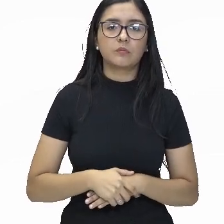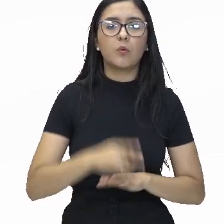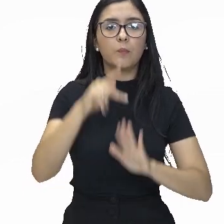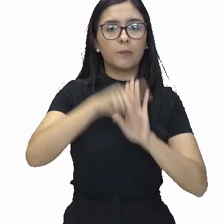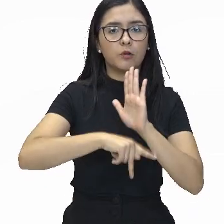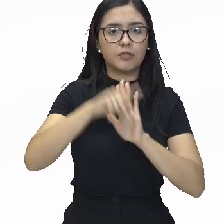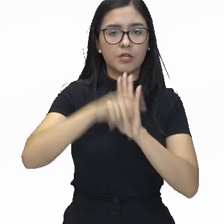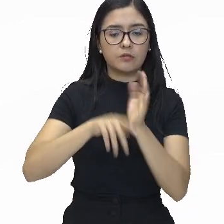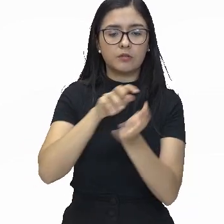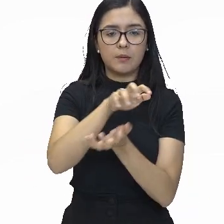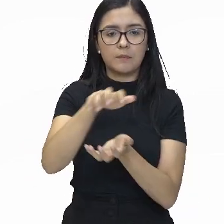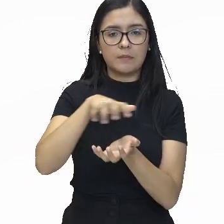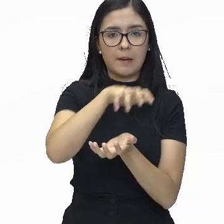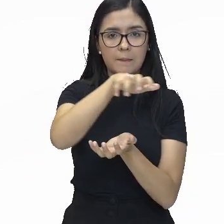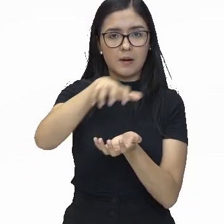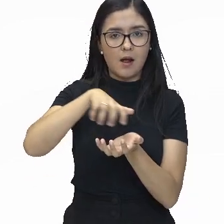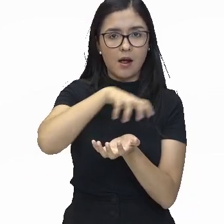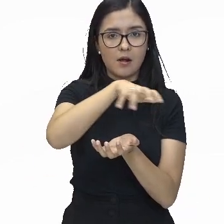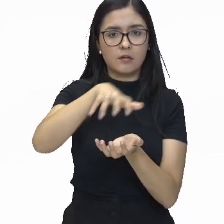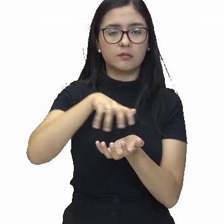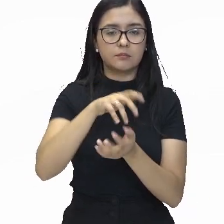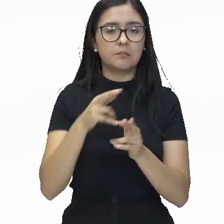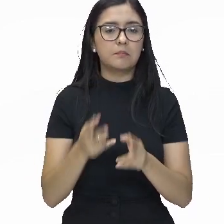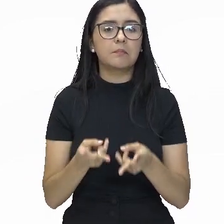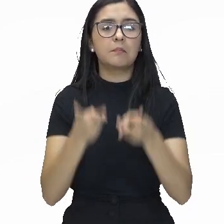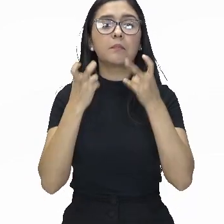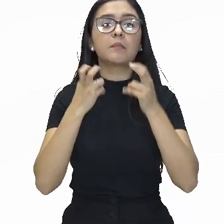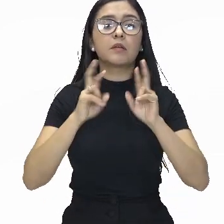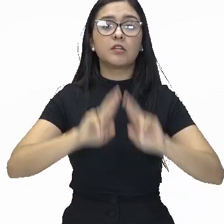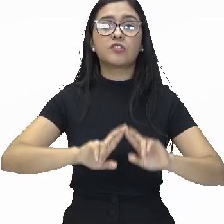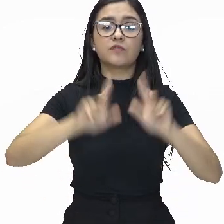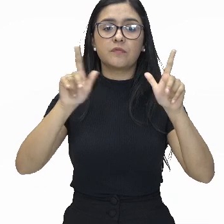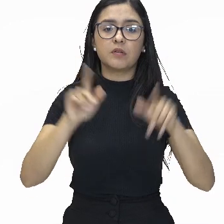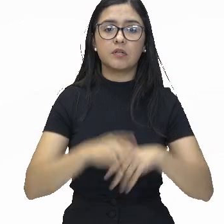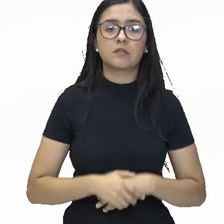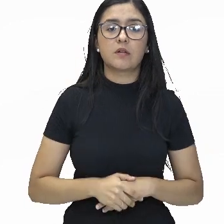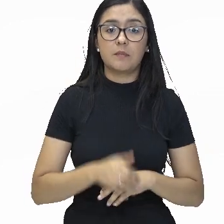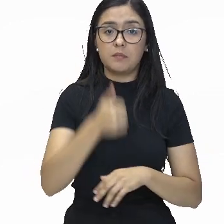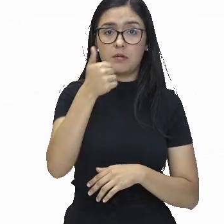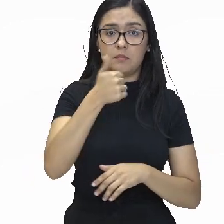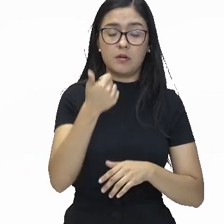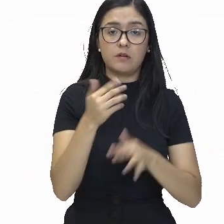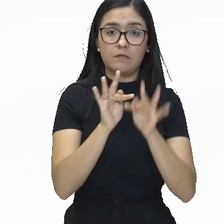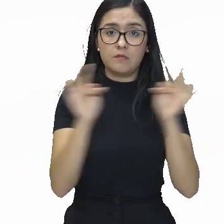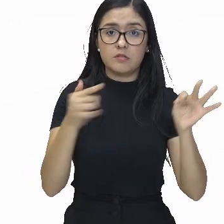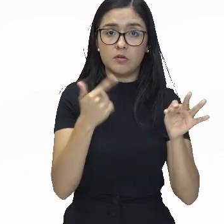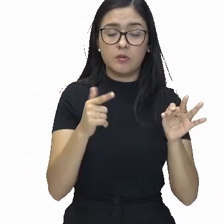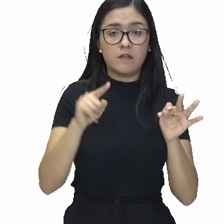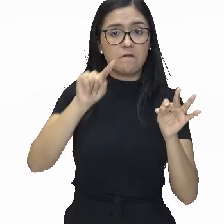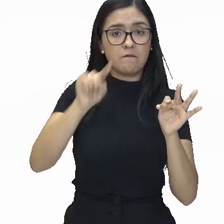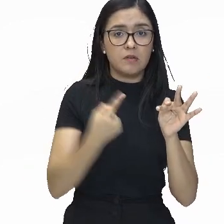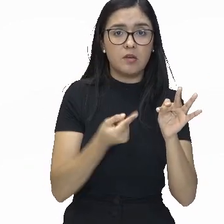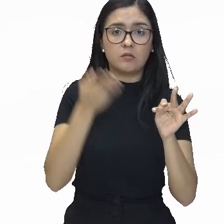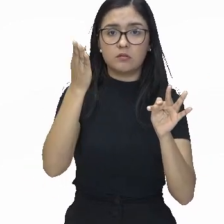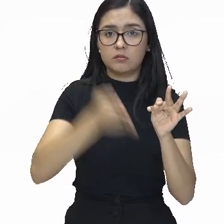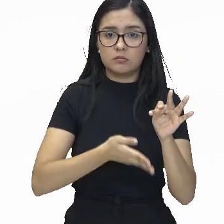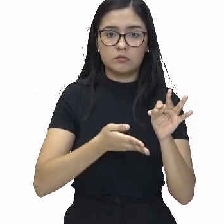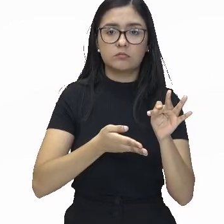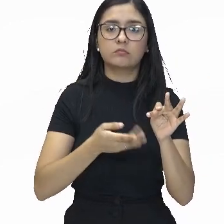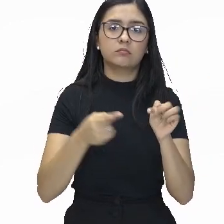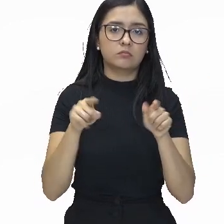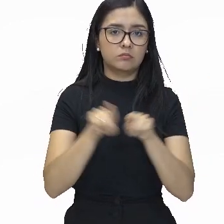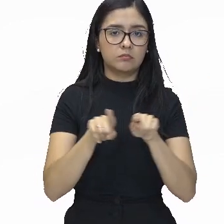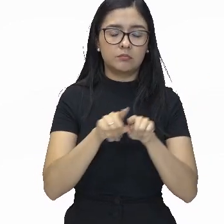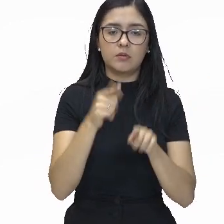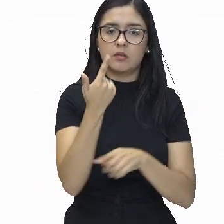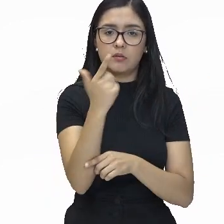a diferença, né? Da primeira, não tem vírgula, não tem travessão, está individualizando,